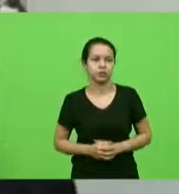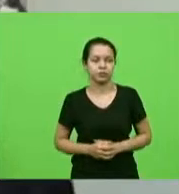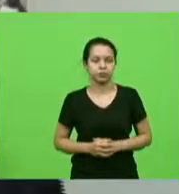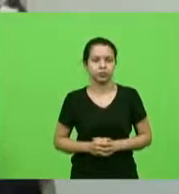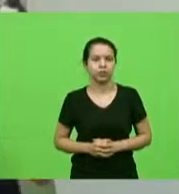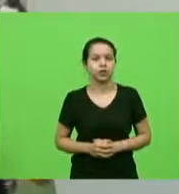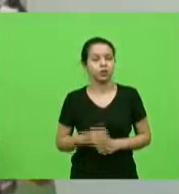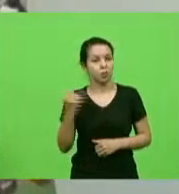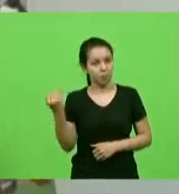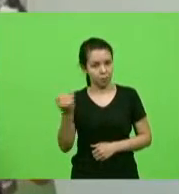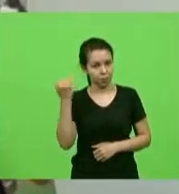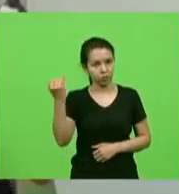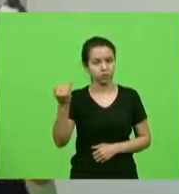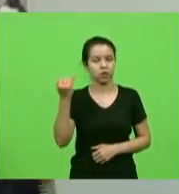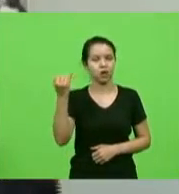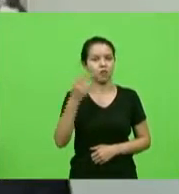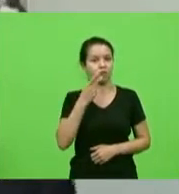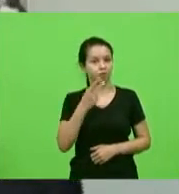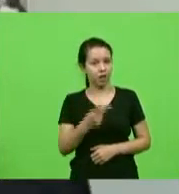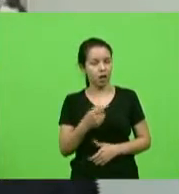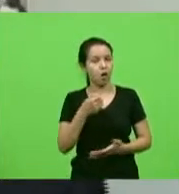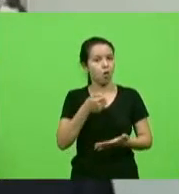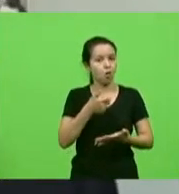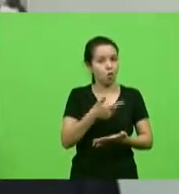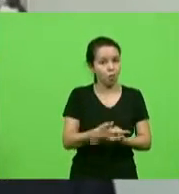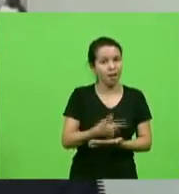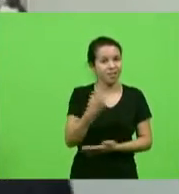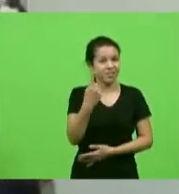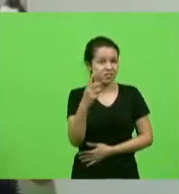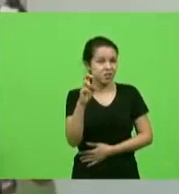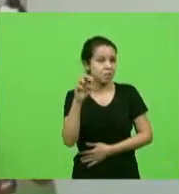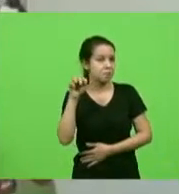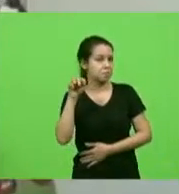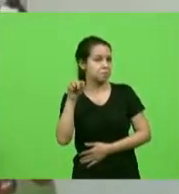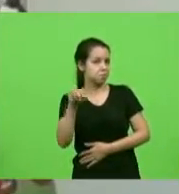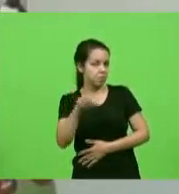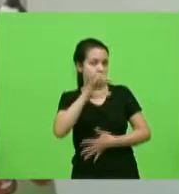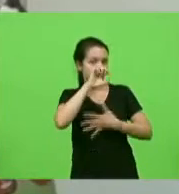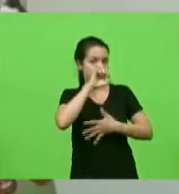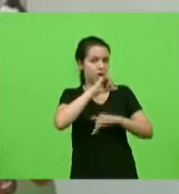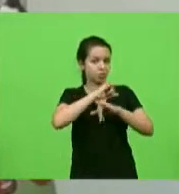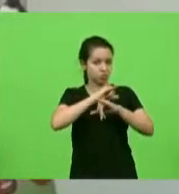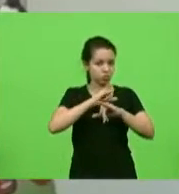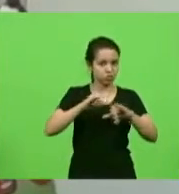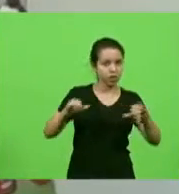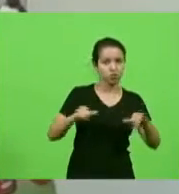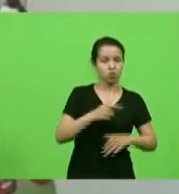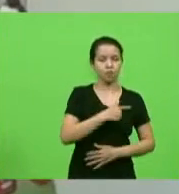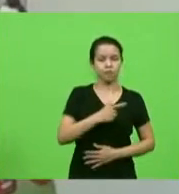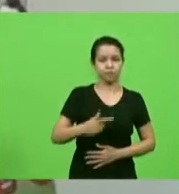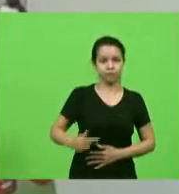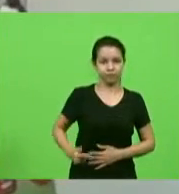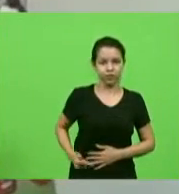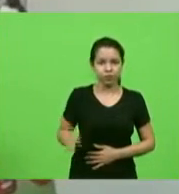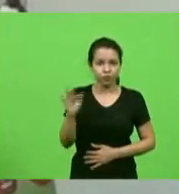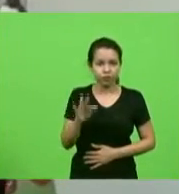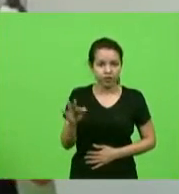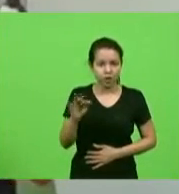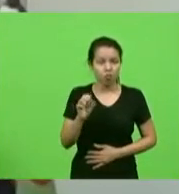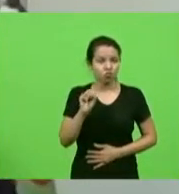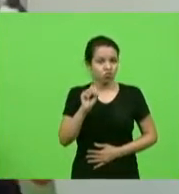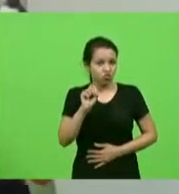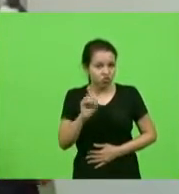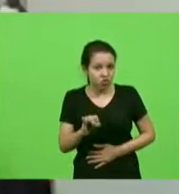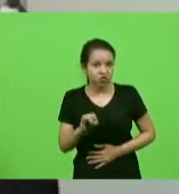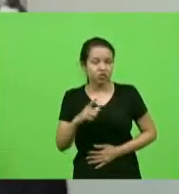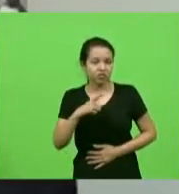que se a compra dos 15 mil respiradores anunciado pelo governo federal tivessem ocorrido